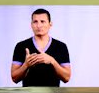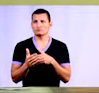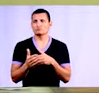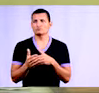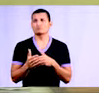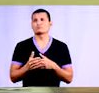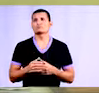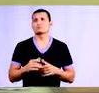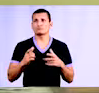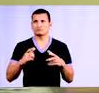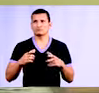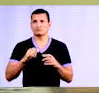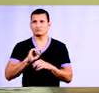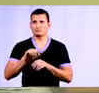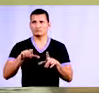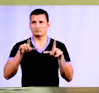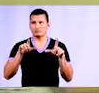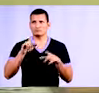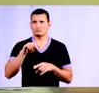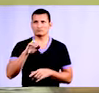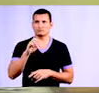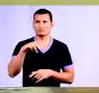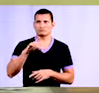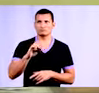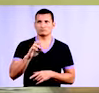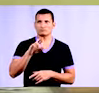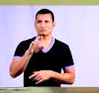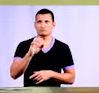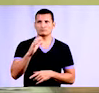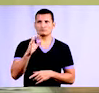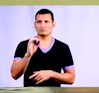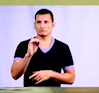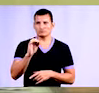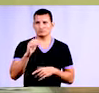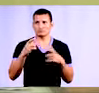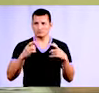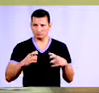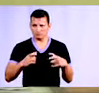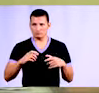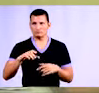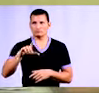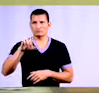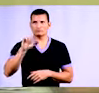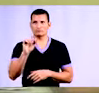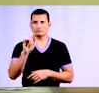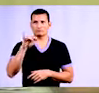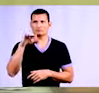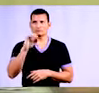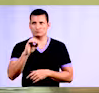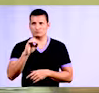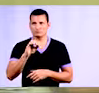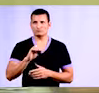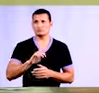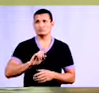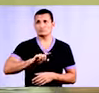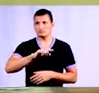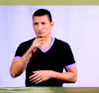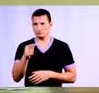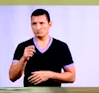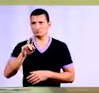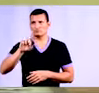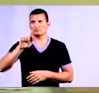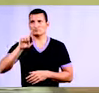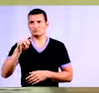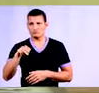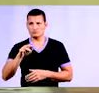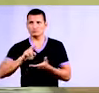vai ser carregado. Isso é o endereçamento lógico né, do processo. Quando isso vai para o GM, ela transforma isso,